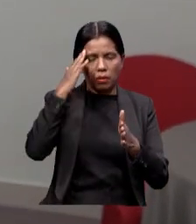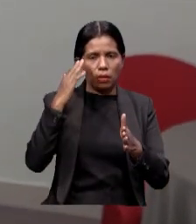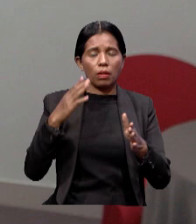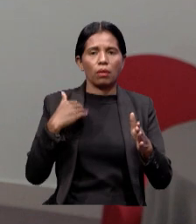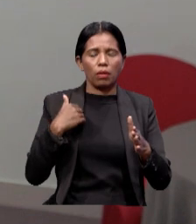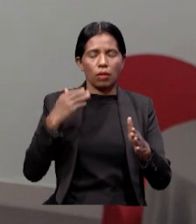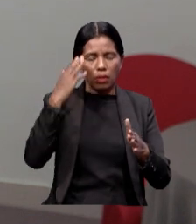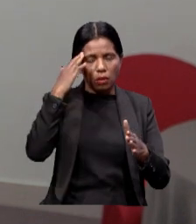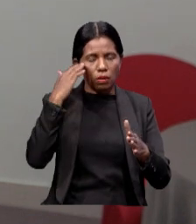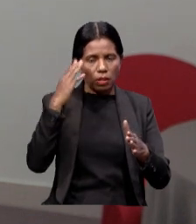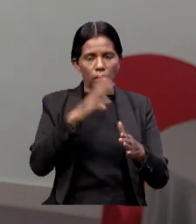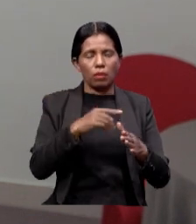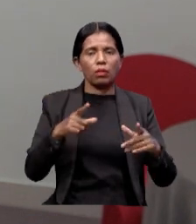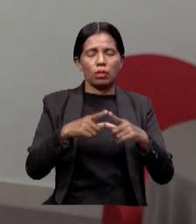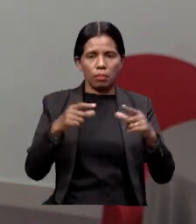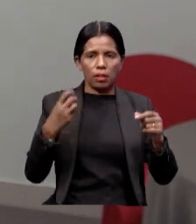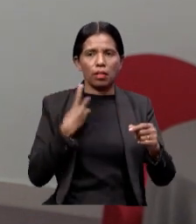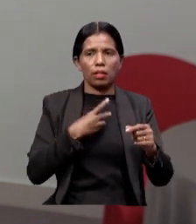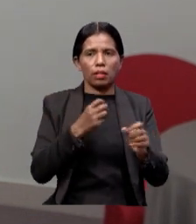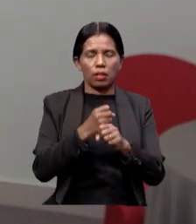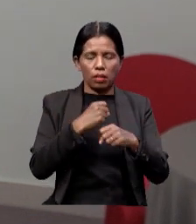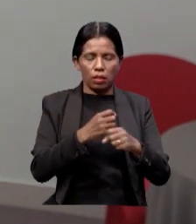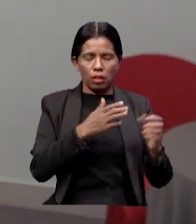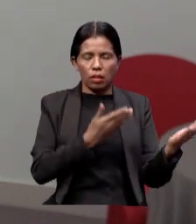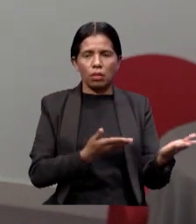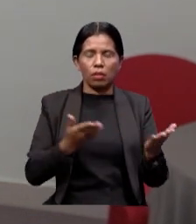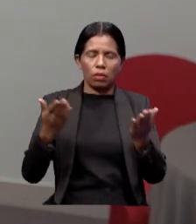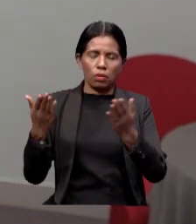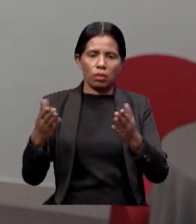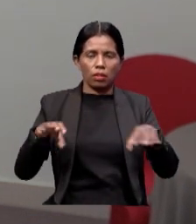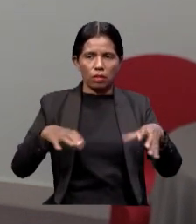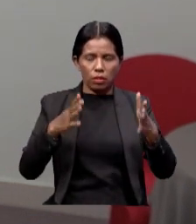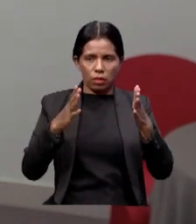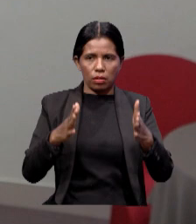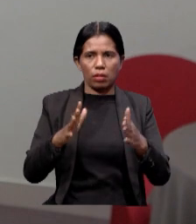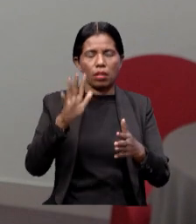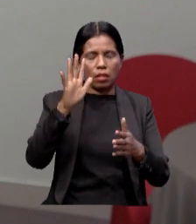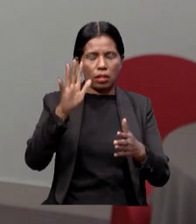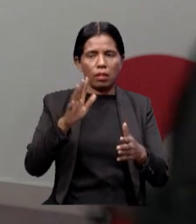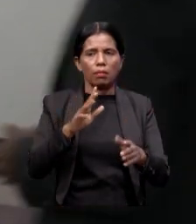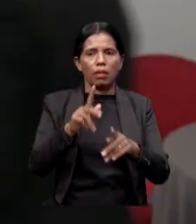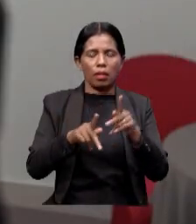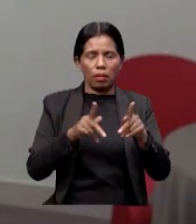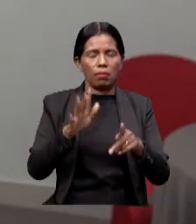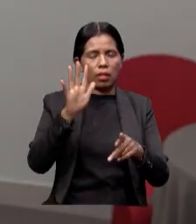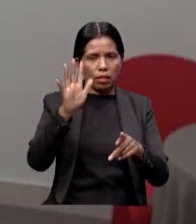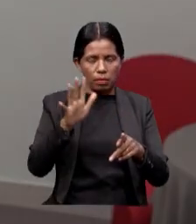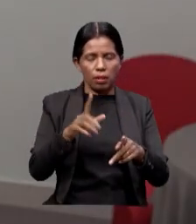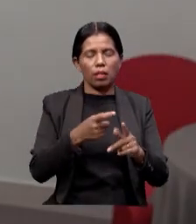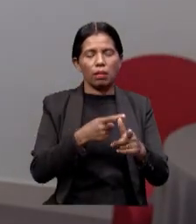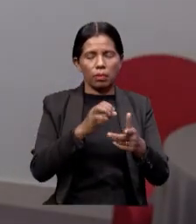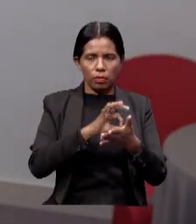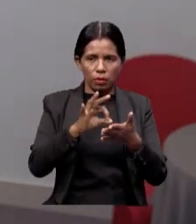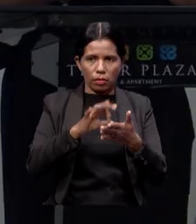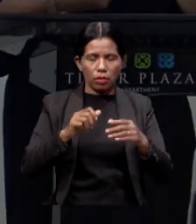nia halu discurso kata kita si halu manda trabalhador ya tempo badak e mais 5 pessoas ida ansa baba tu informação depois de formação